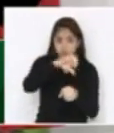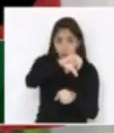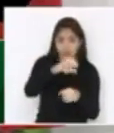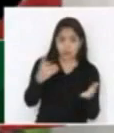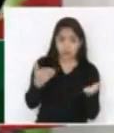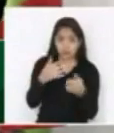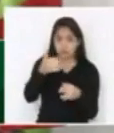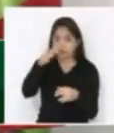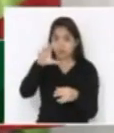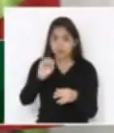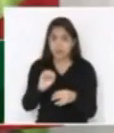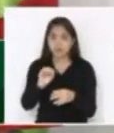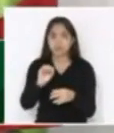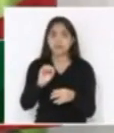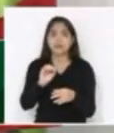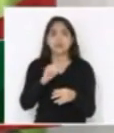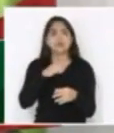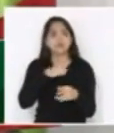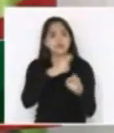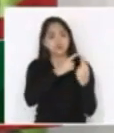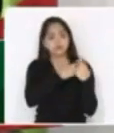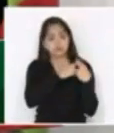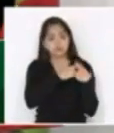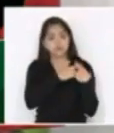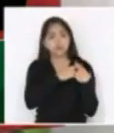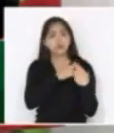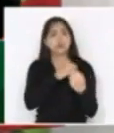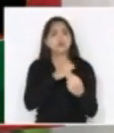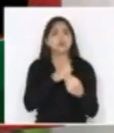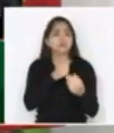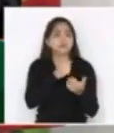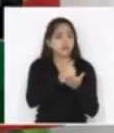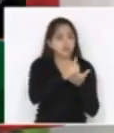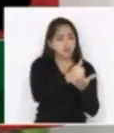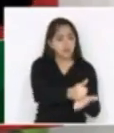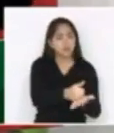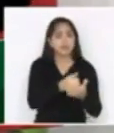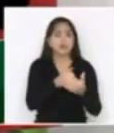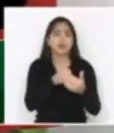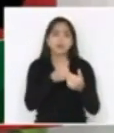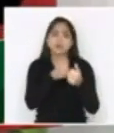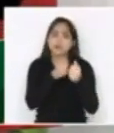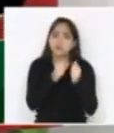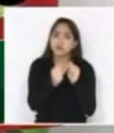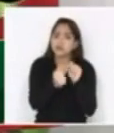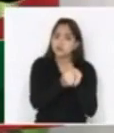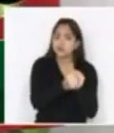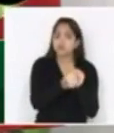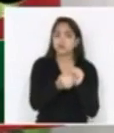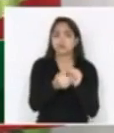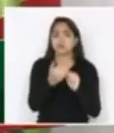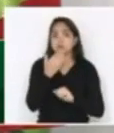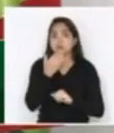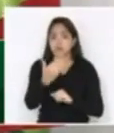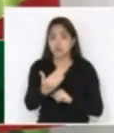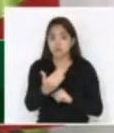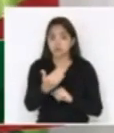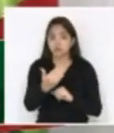10, temos obrigação de estar junto por esses grandes pleitos, junto. Quando a obra é